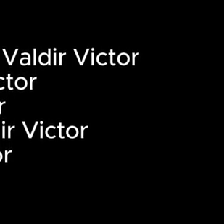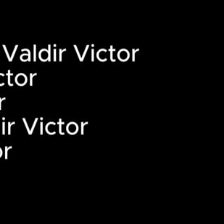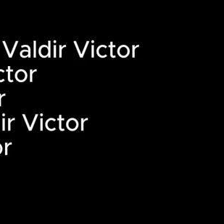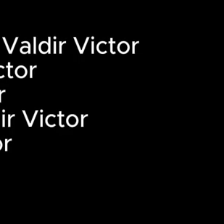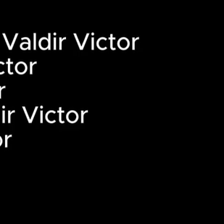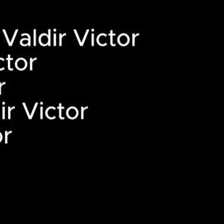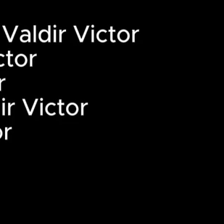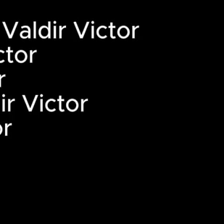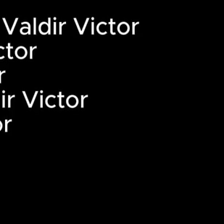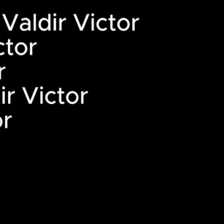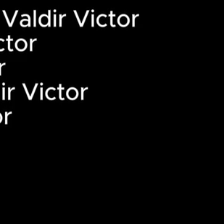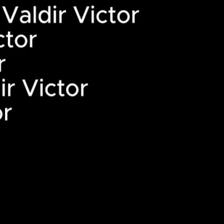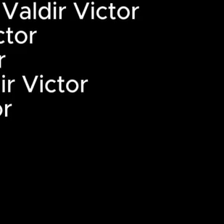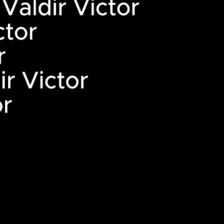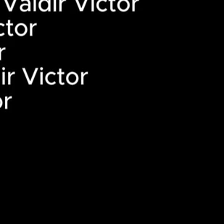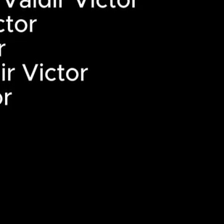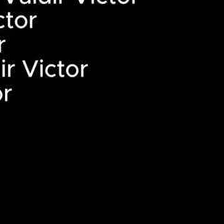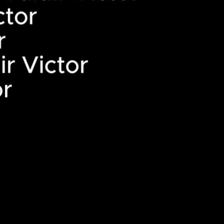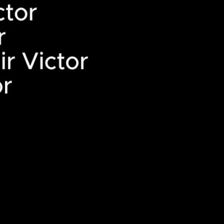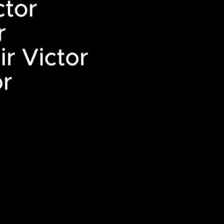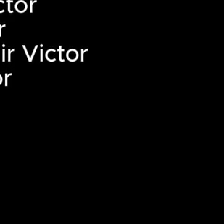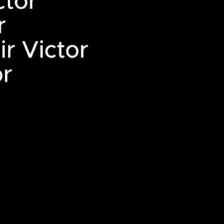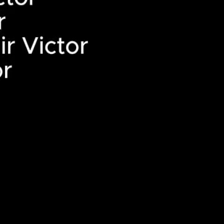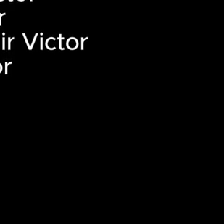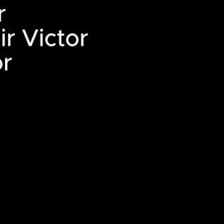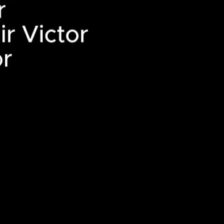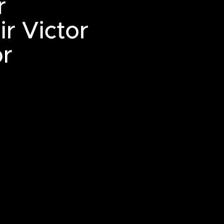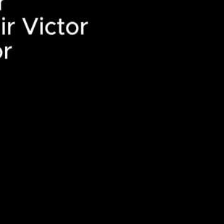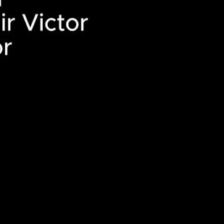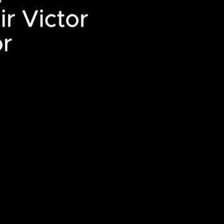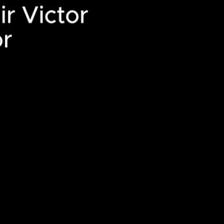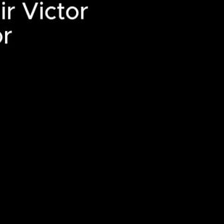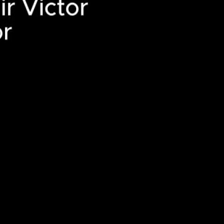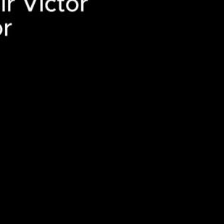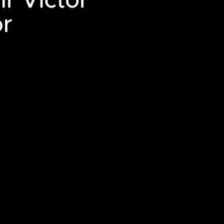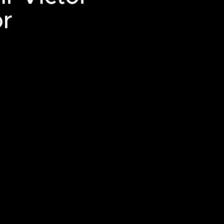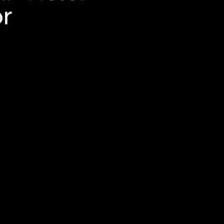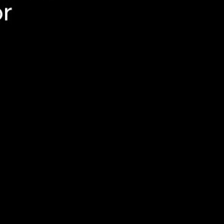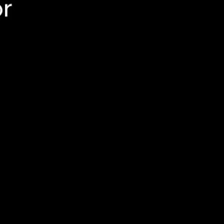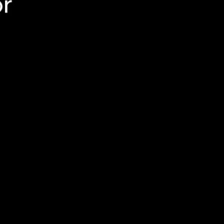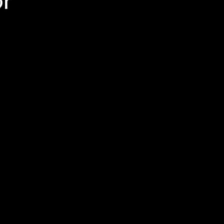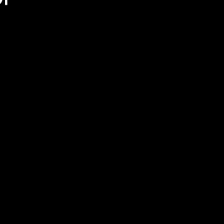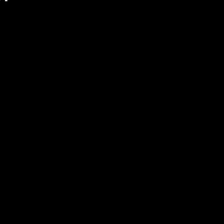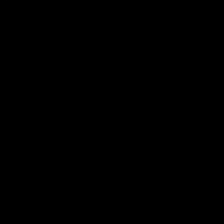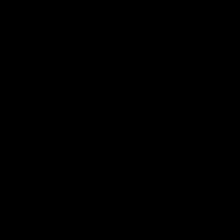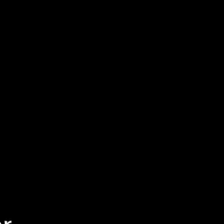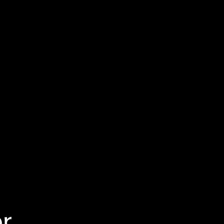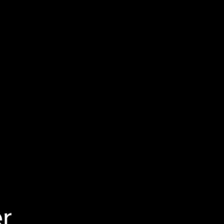Adorei essa